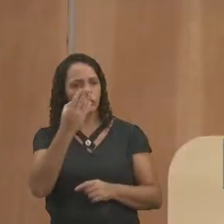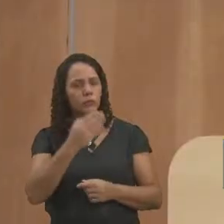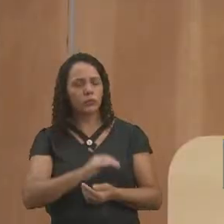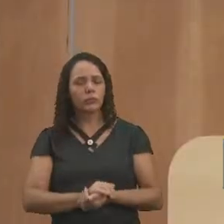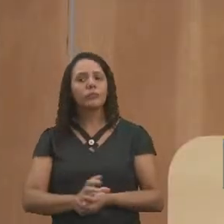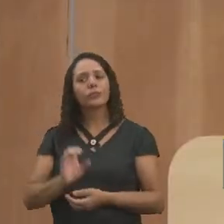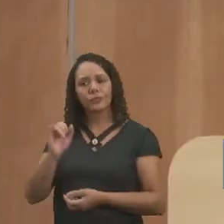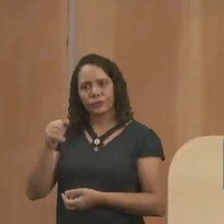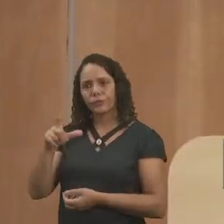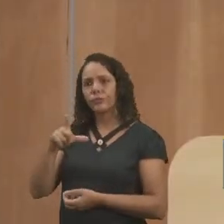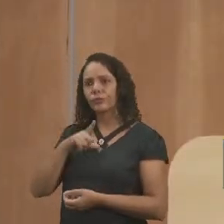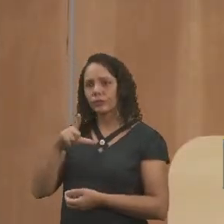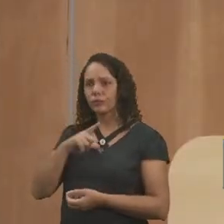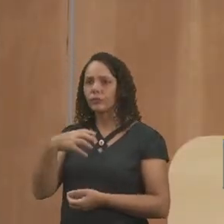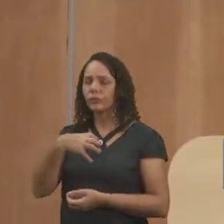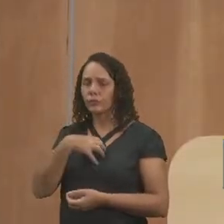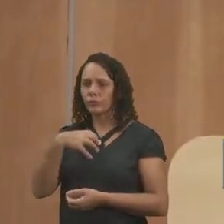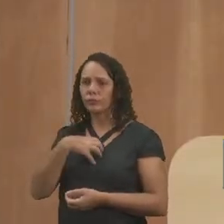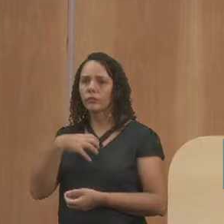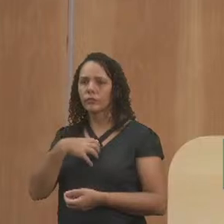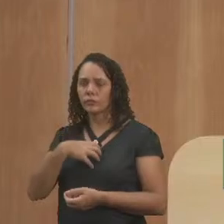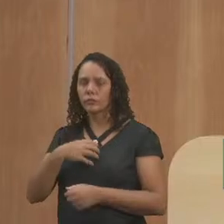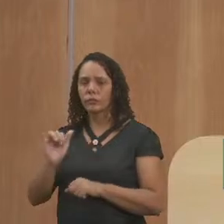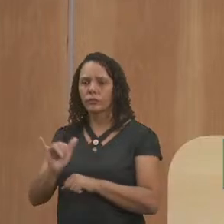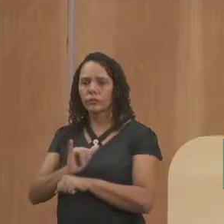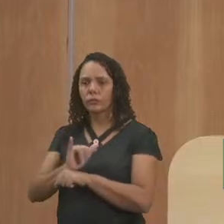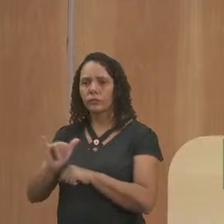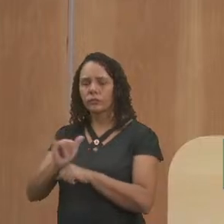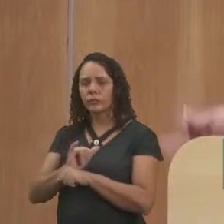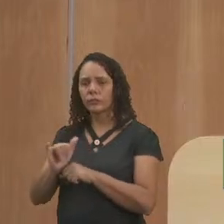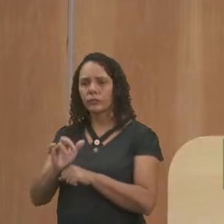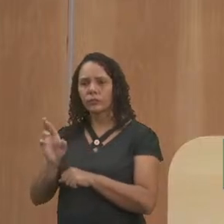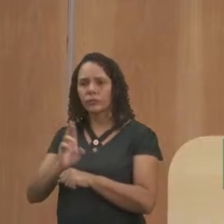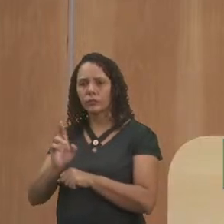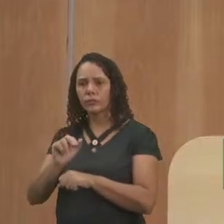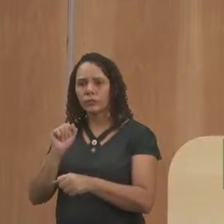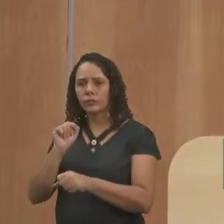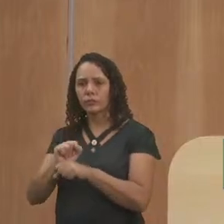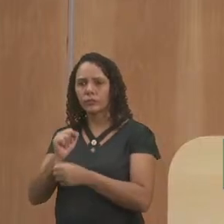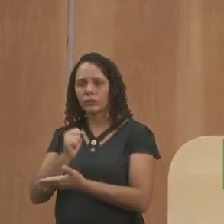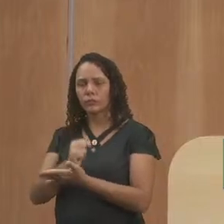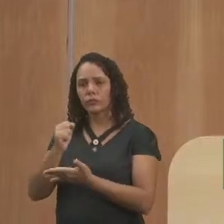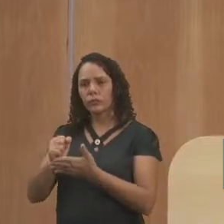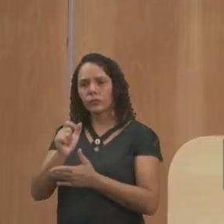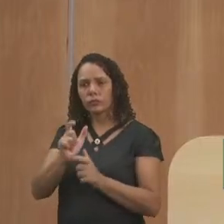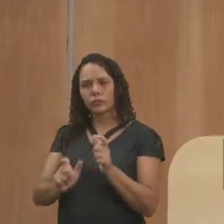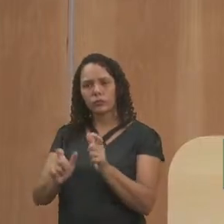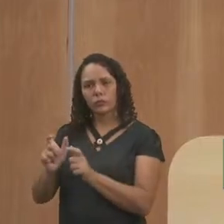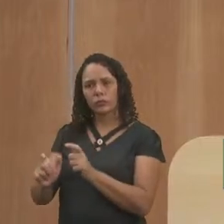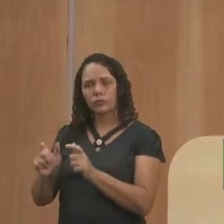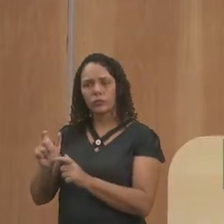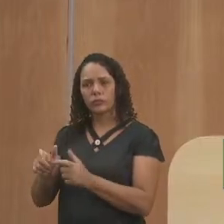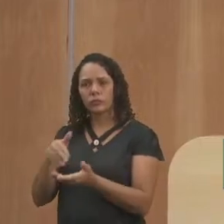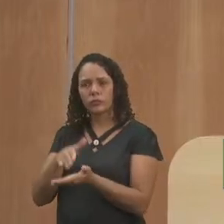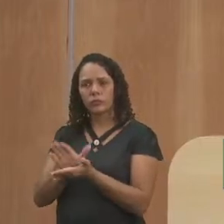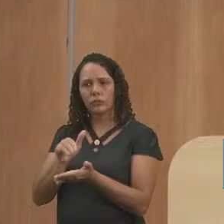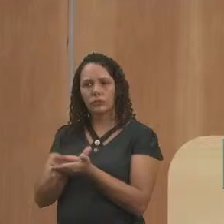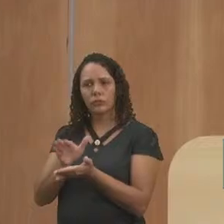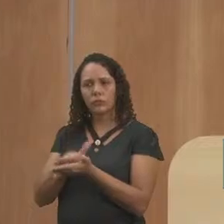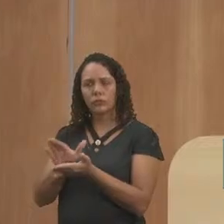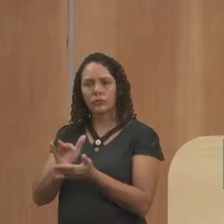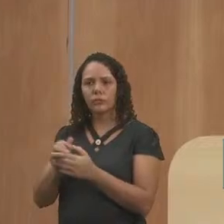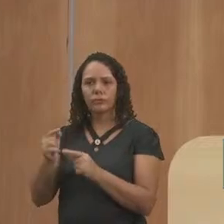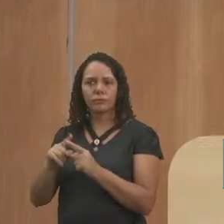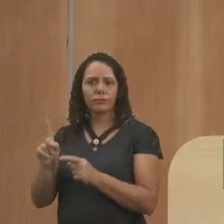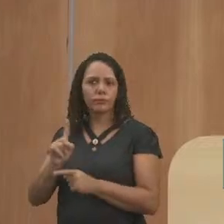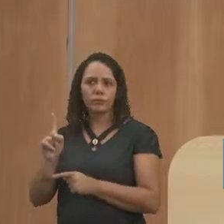trava fiscal, que são os mecanismos de ajuste fiscal, de parar a contratação de pessoal, demais gastos, e não